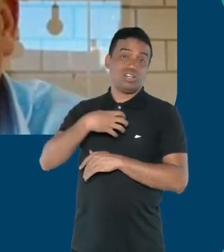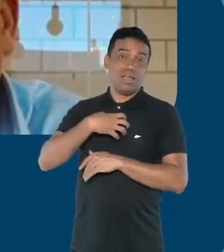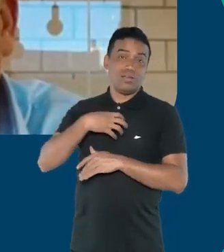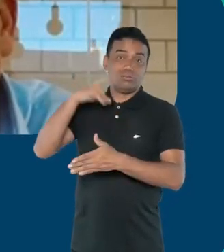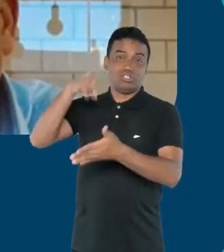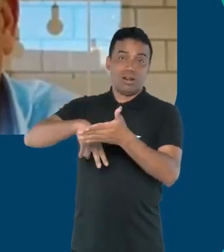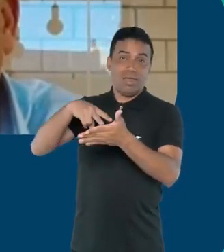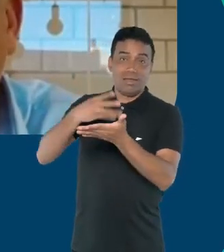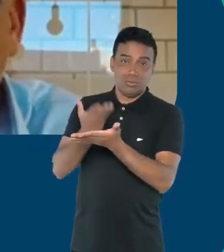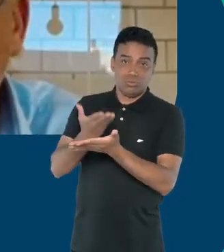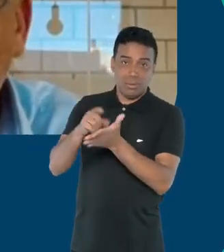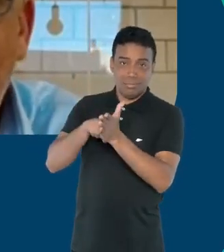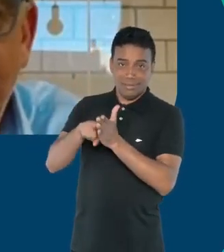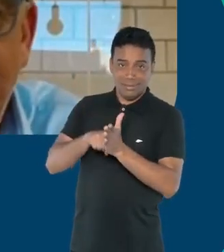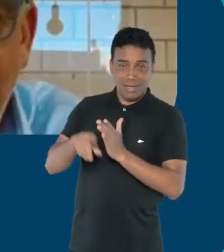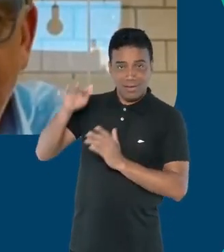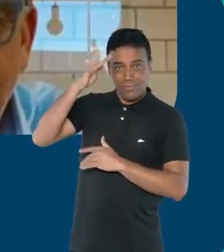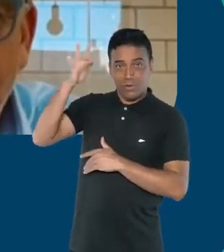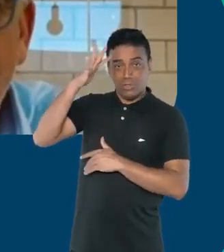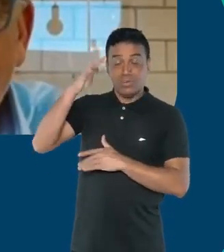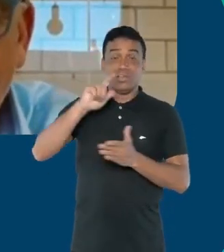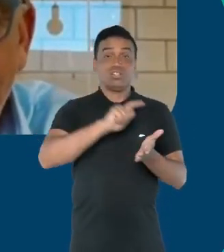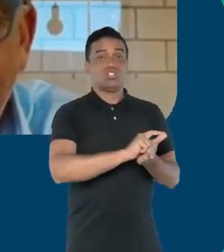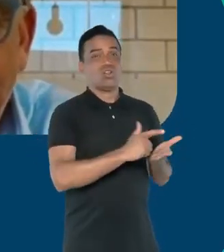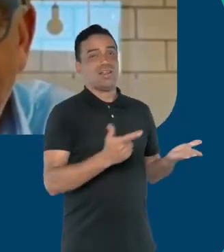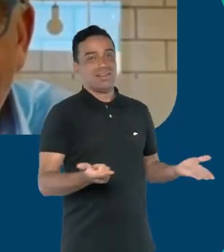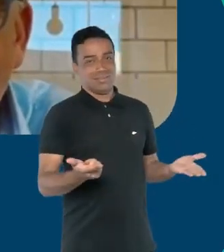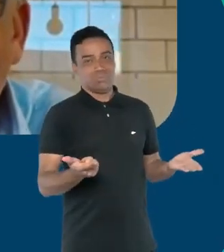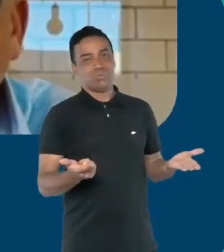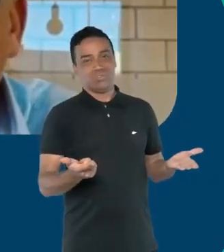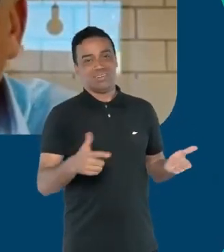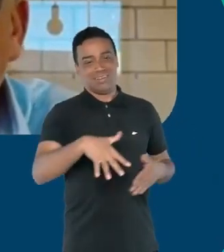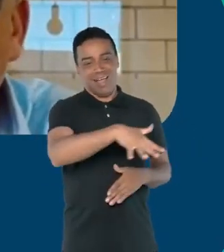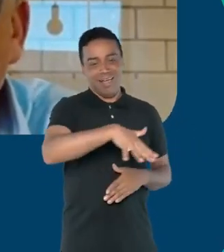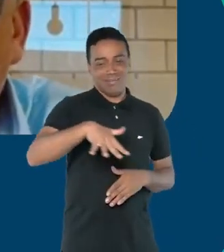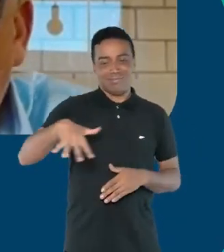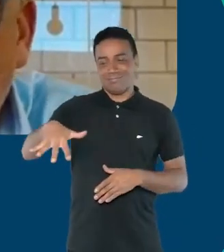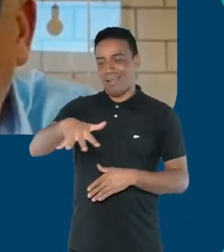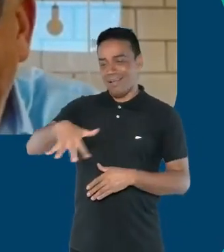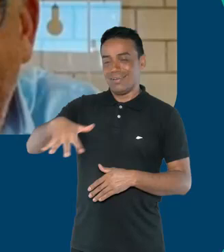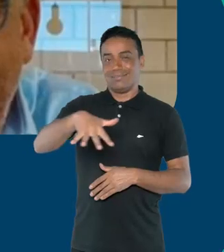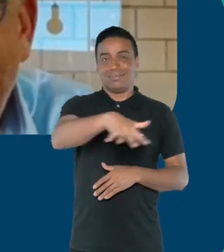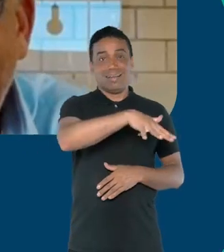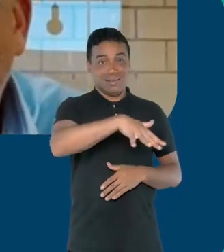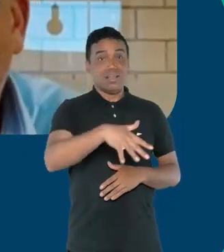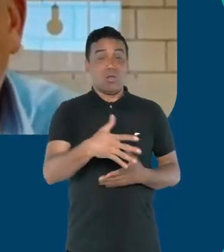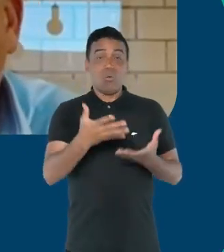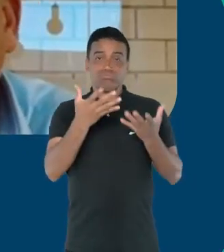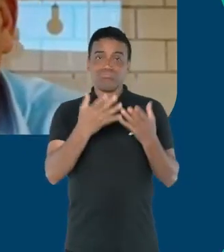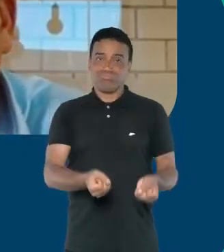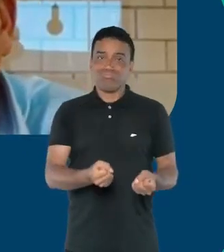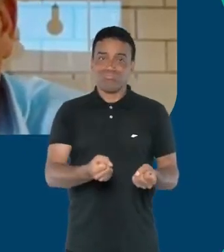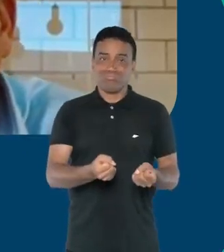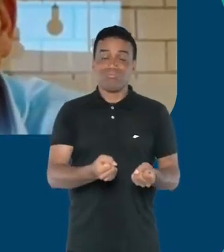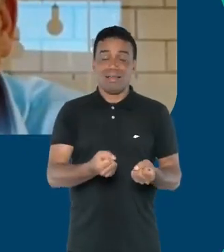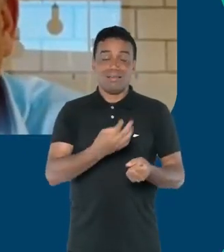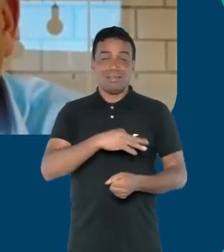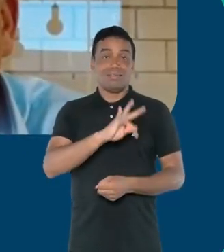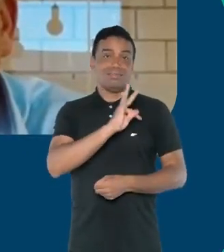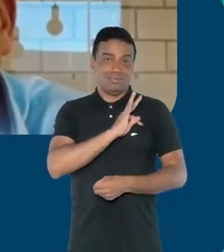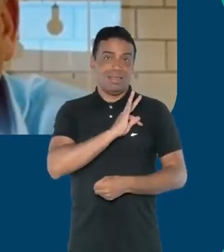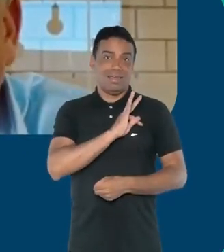filosofia e estudar filosofia, e o jornalismo, o bom jornalismo. Sim. Então, eu adotei